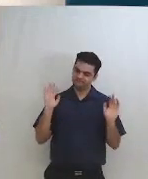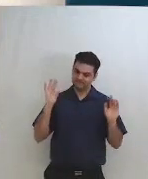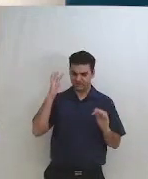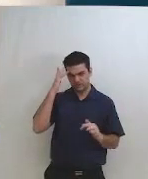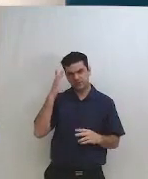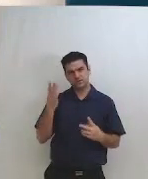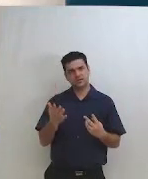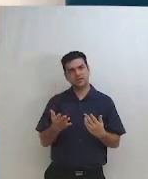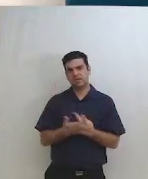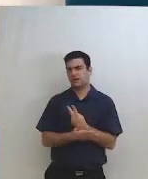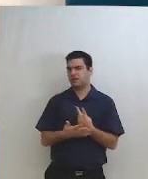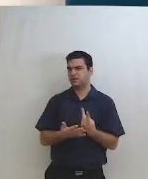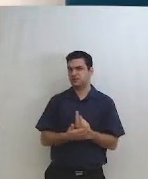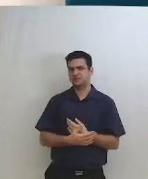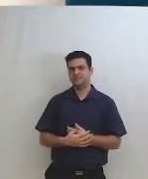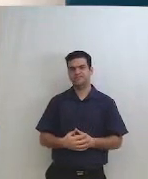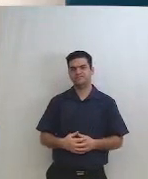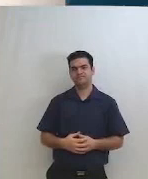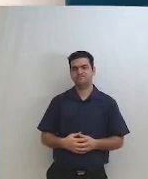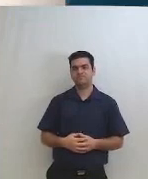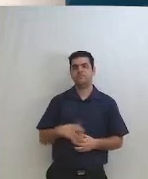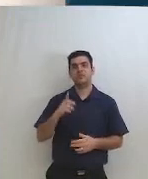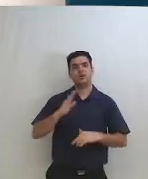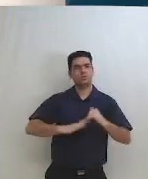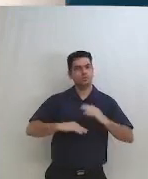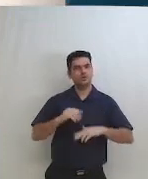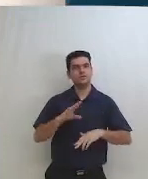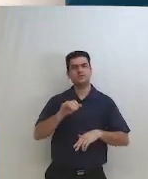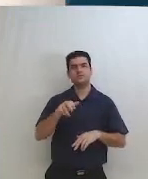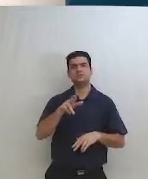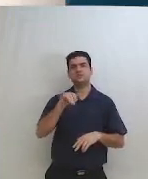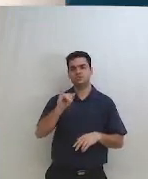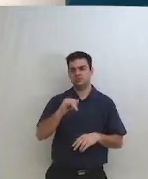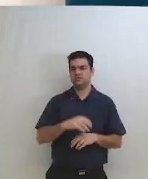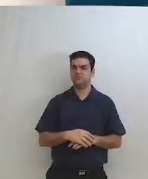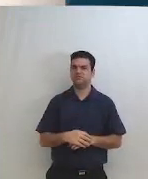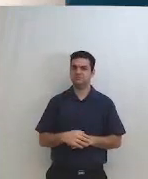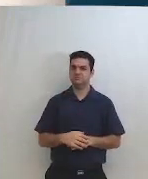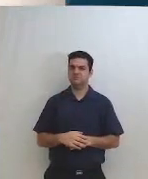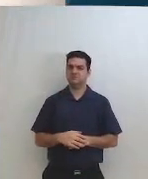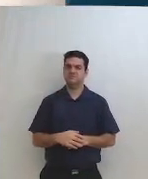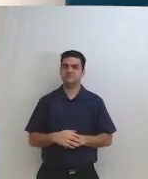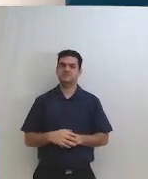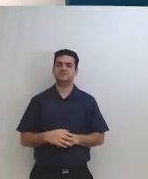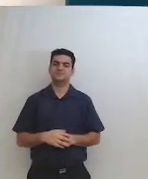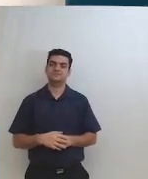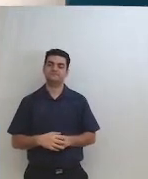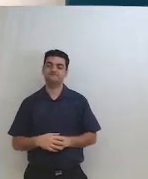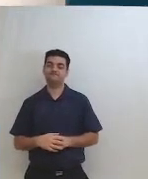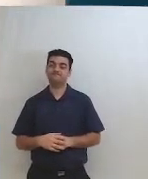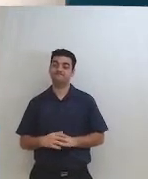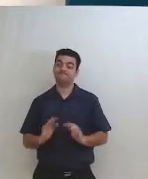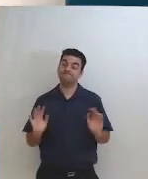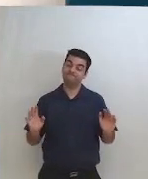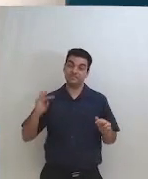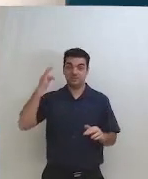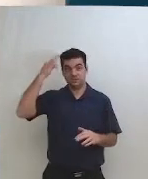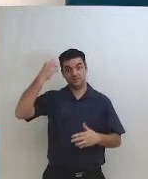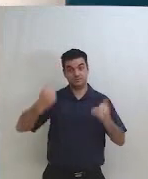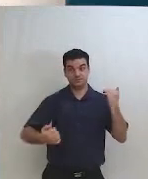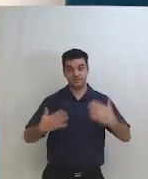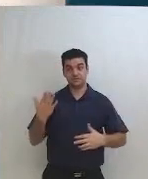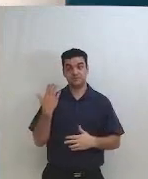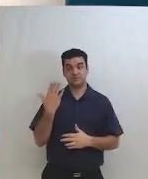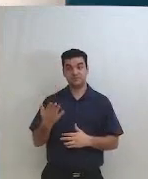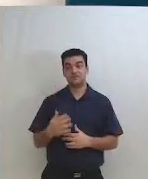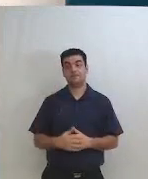do tribunal do júri e ferindo até a soberania dos jurados. Essa é mais uma tese. Por outro lado, não se